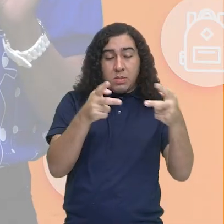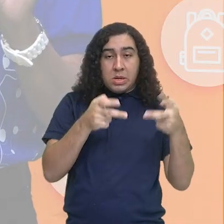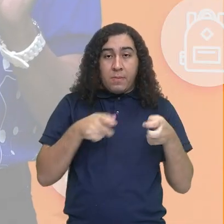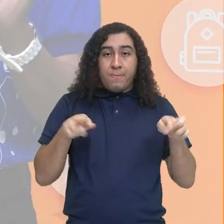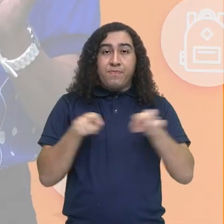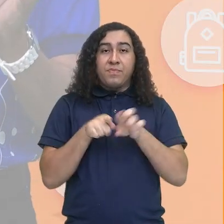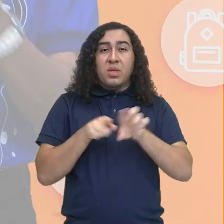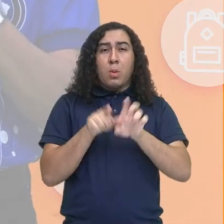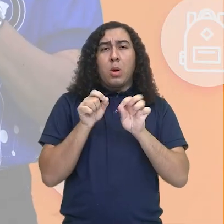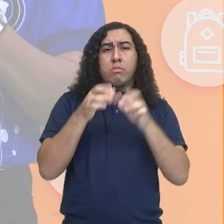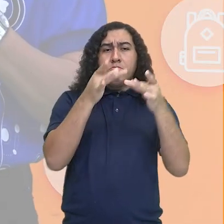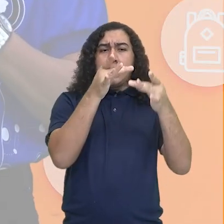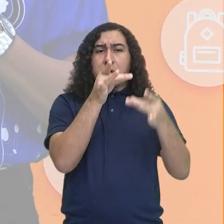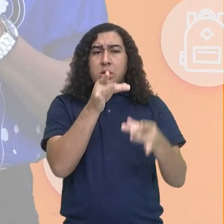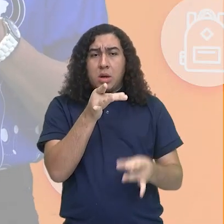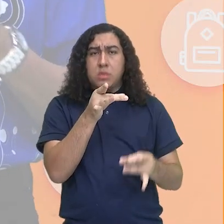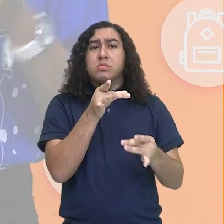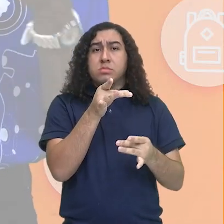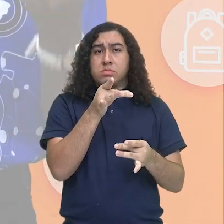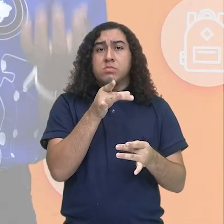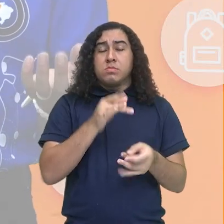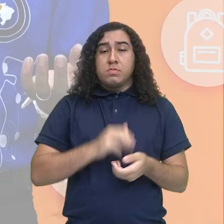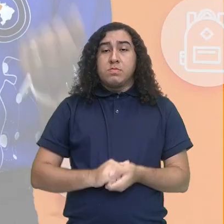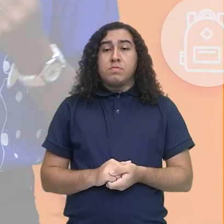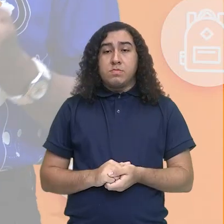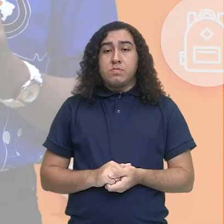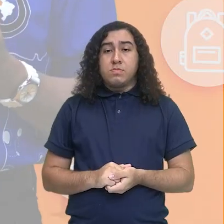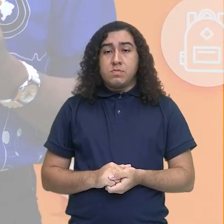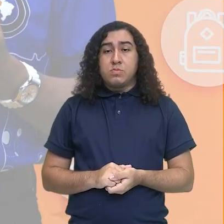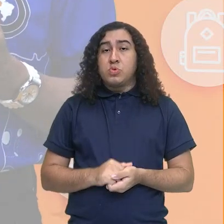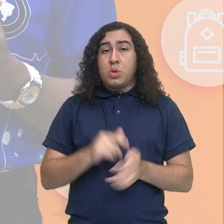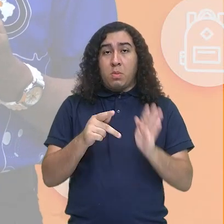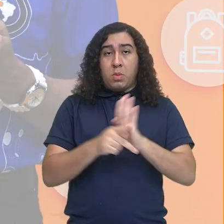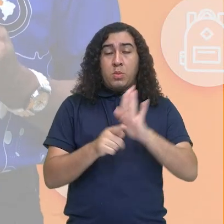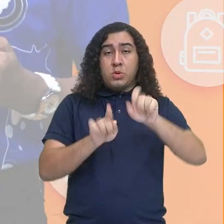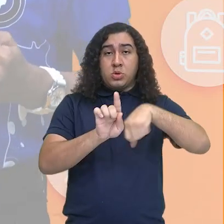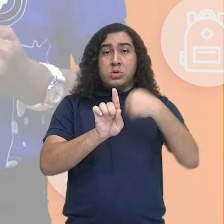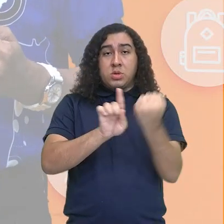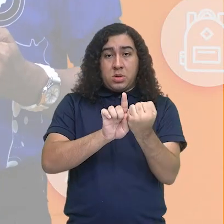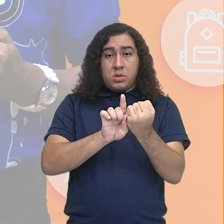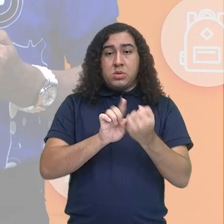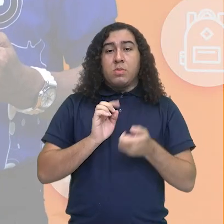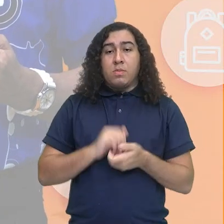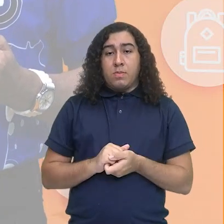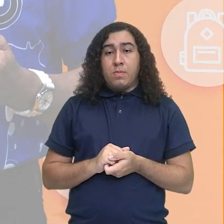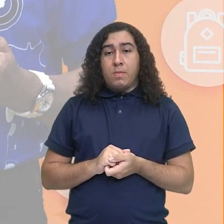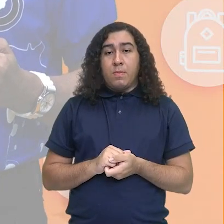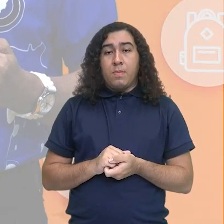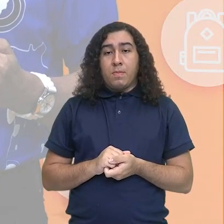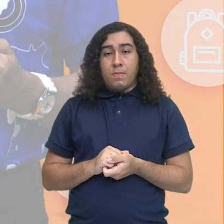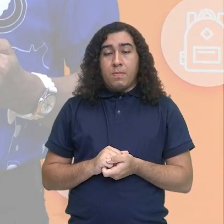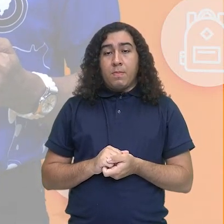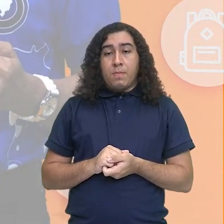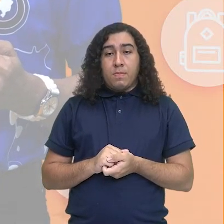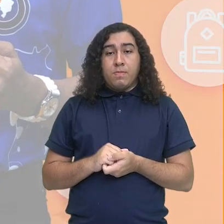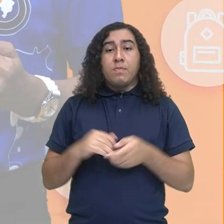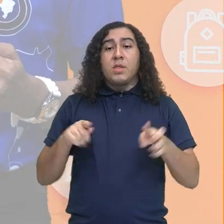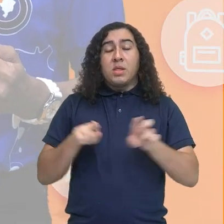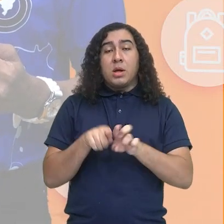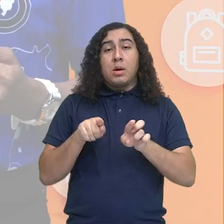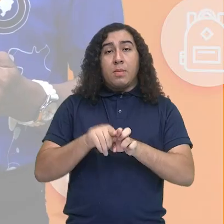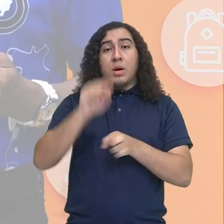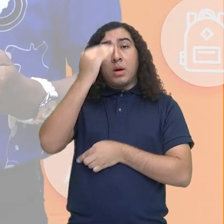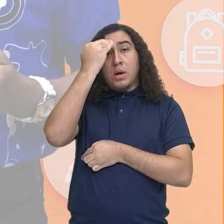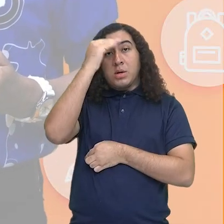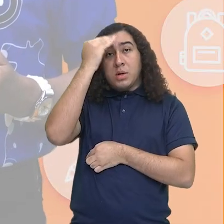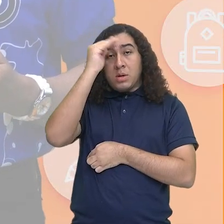observação microscópica, por assim dizer, de uma sociedade para também